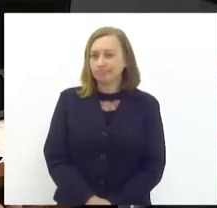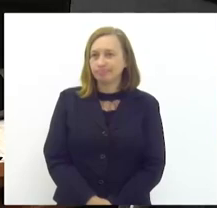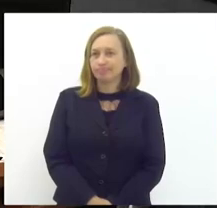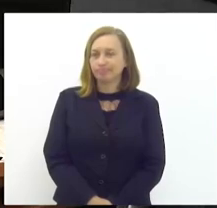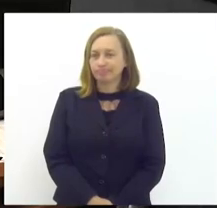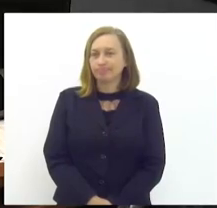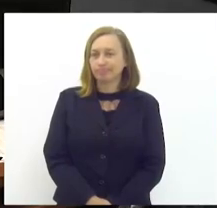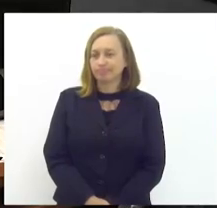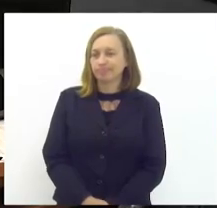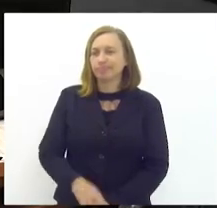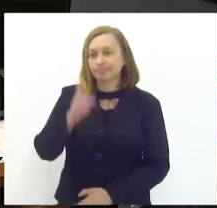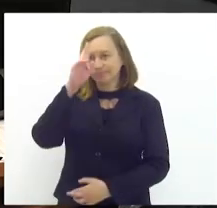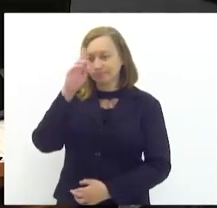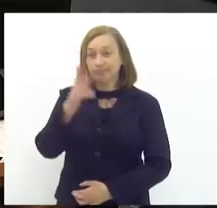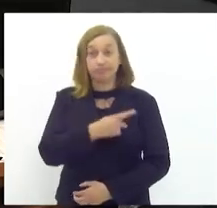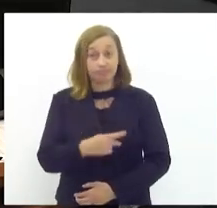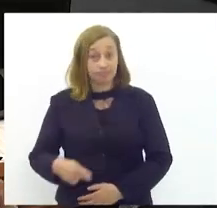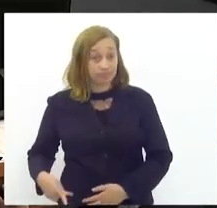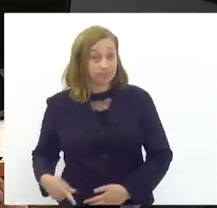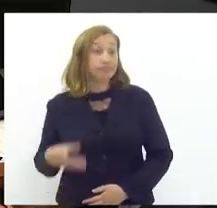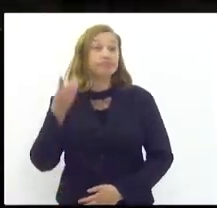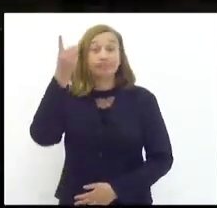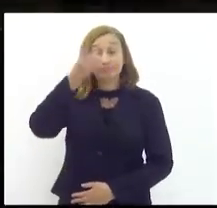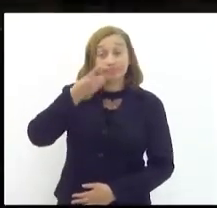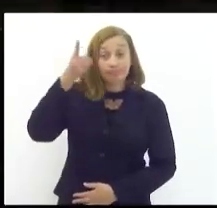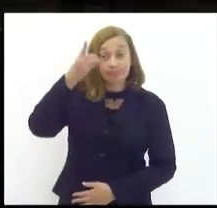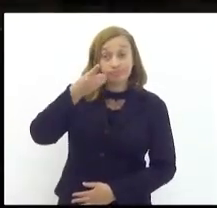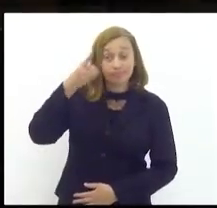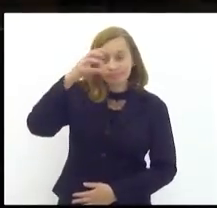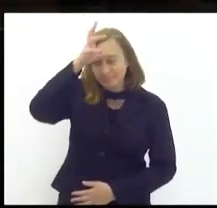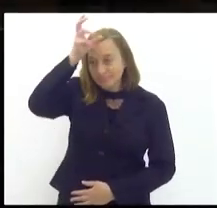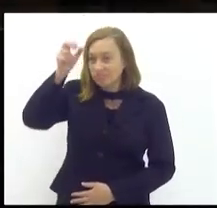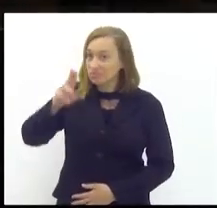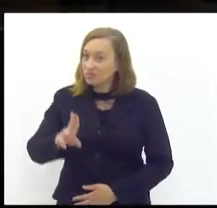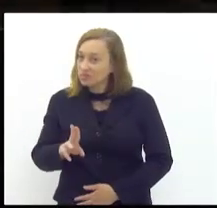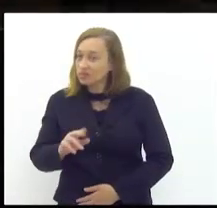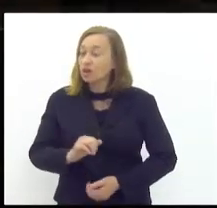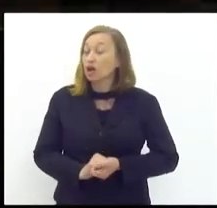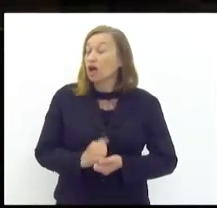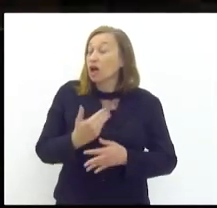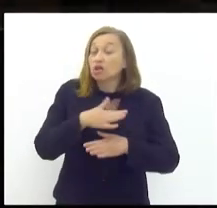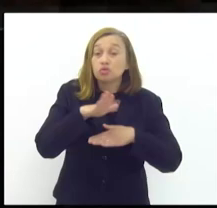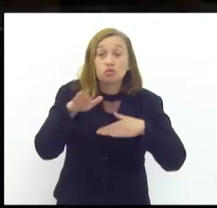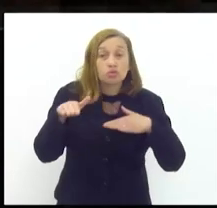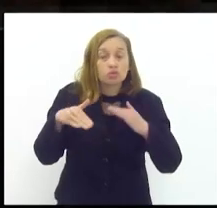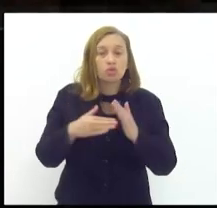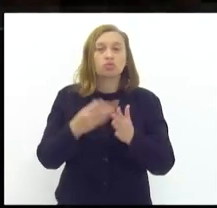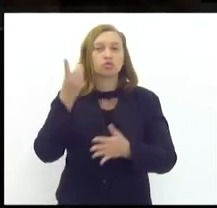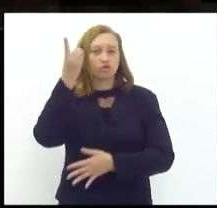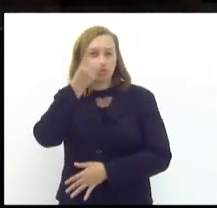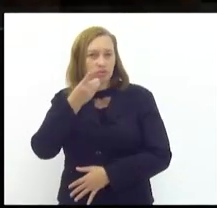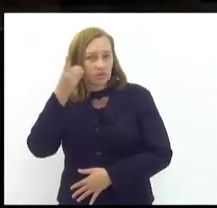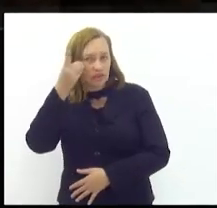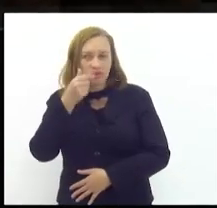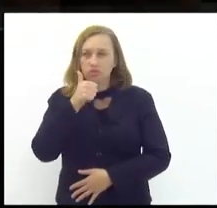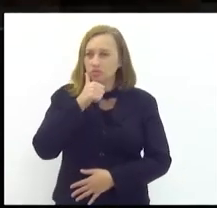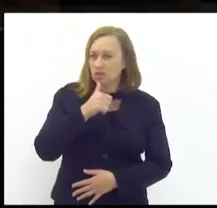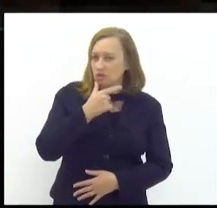senhora Presidente deputada tia Ju senhoras e senhores deputados